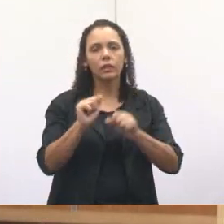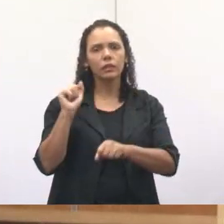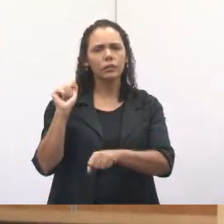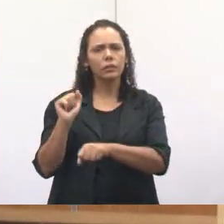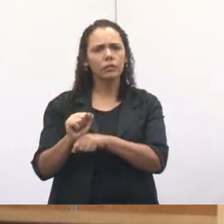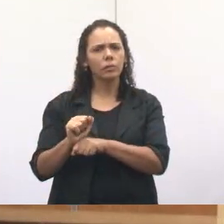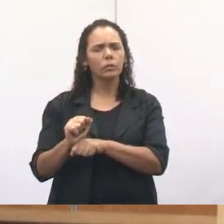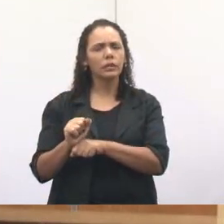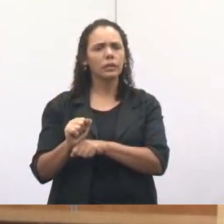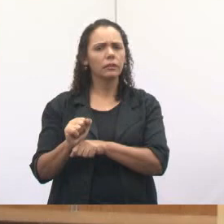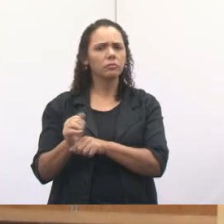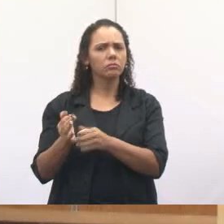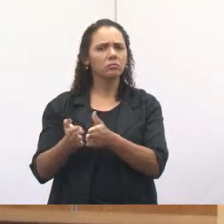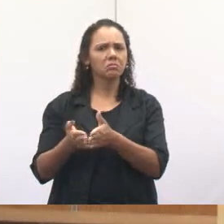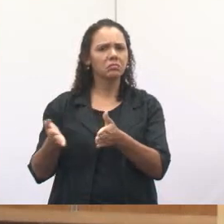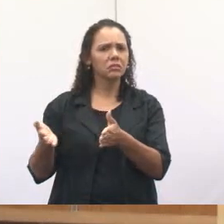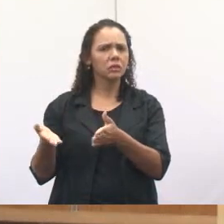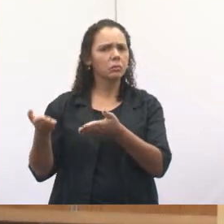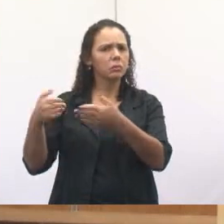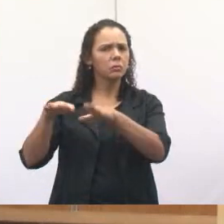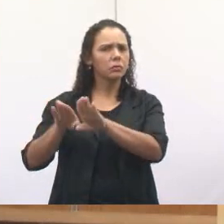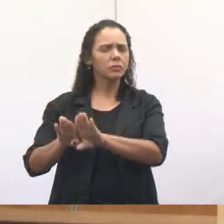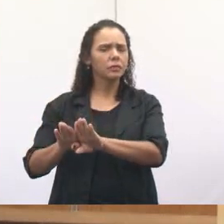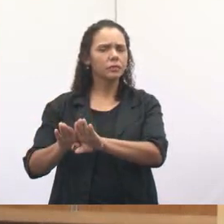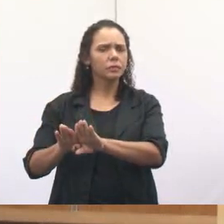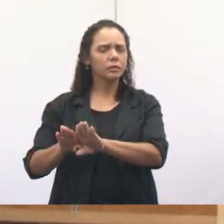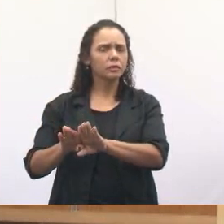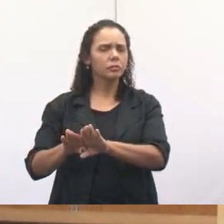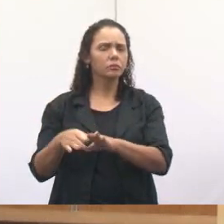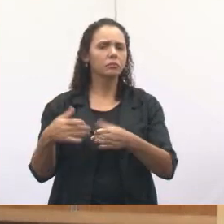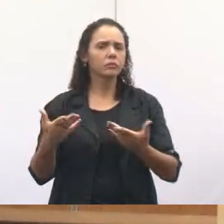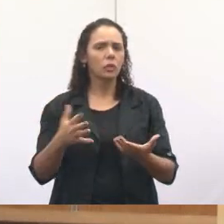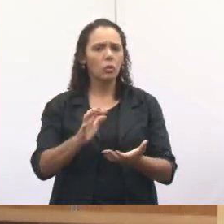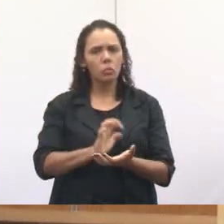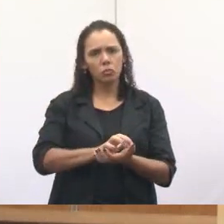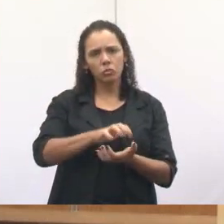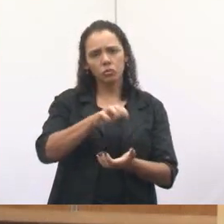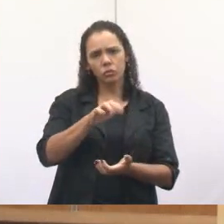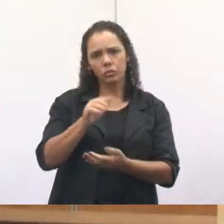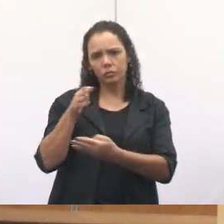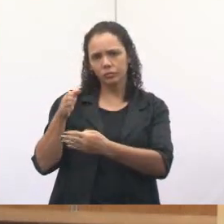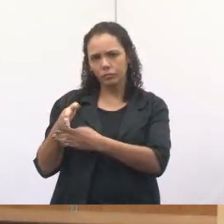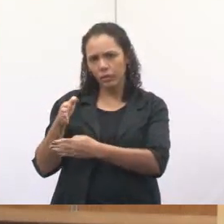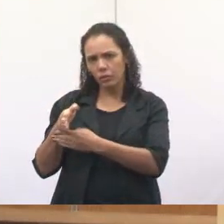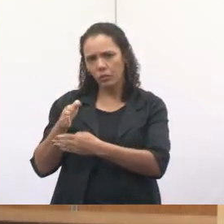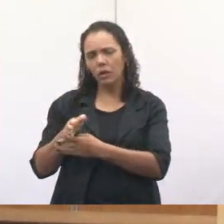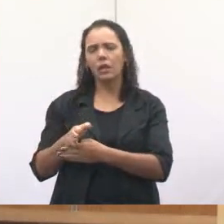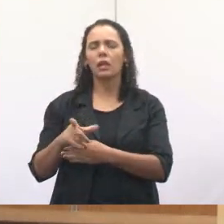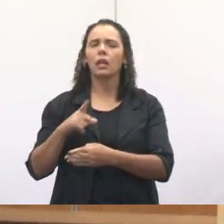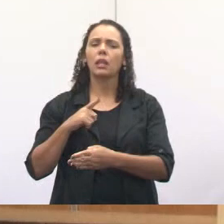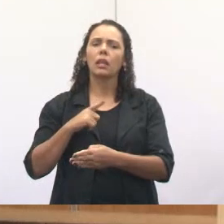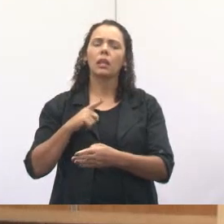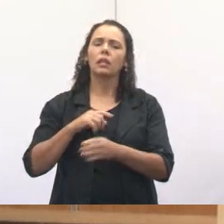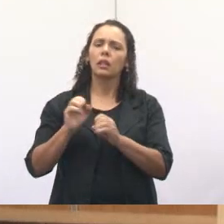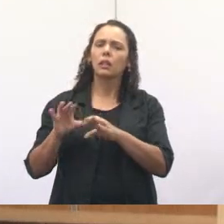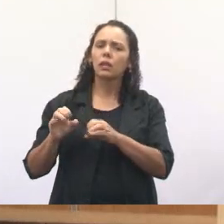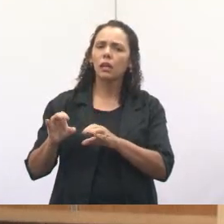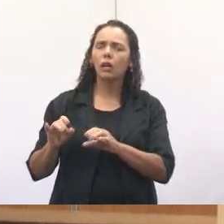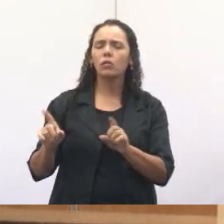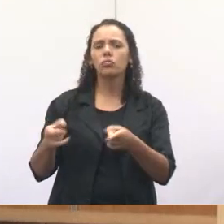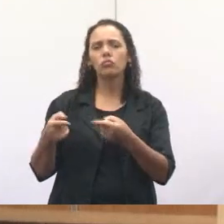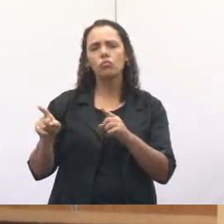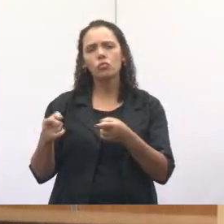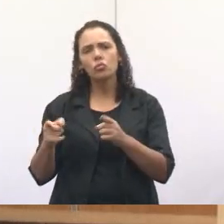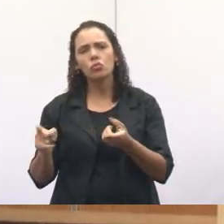recesso lá na Casa Viva Vida. Então, tantos idosos que lá frequentam, aulas de música, artesanato,